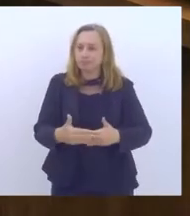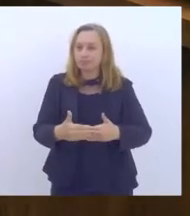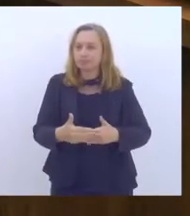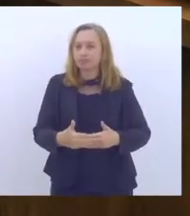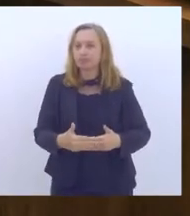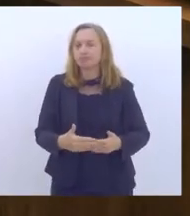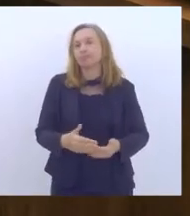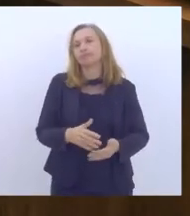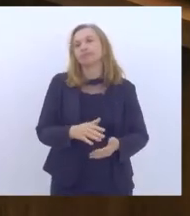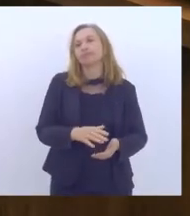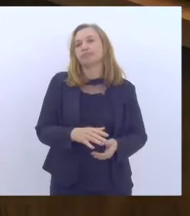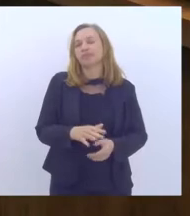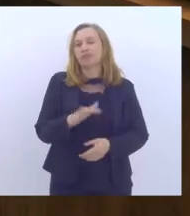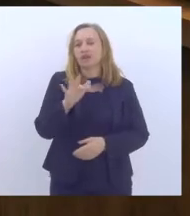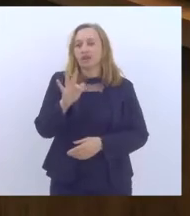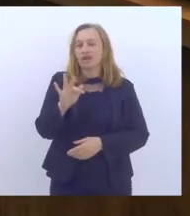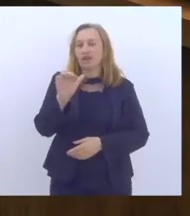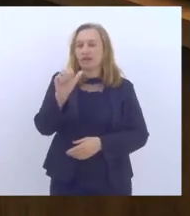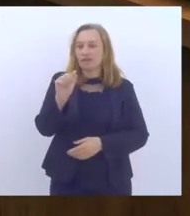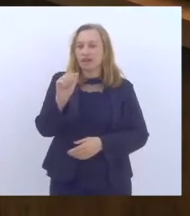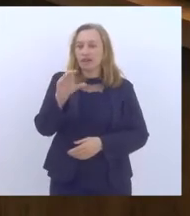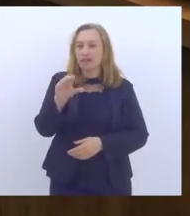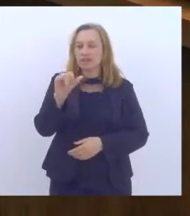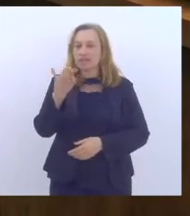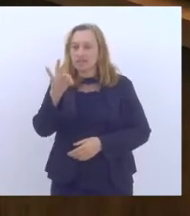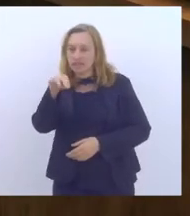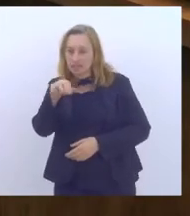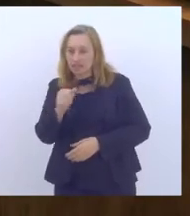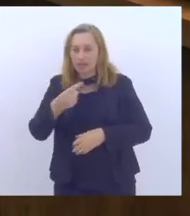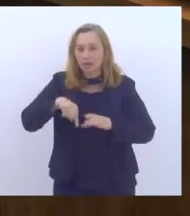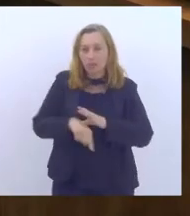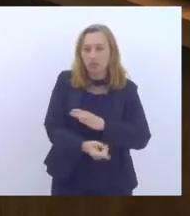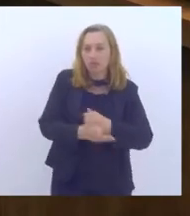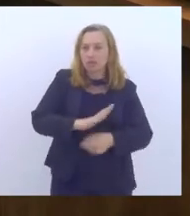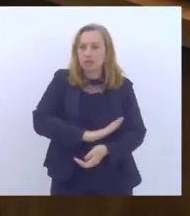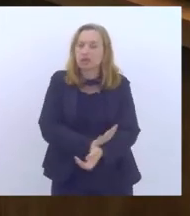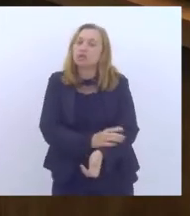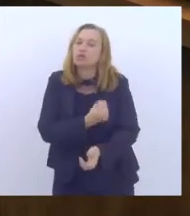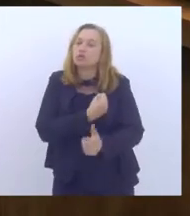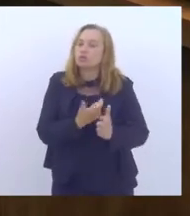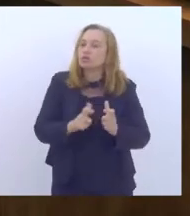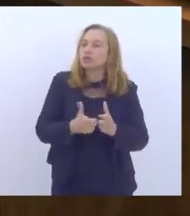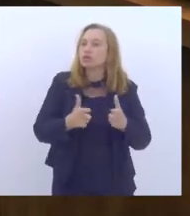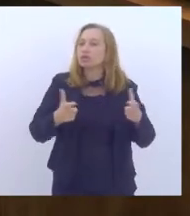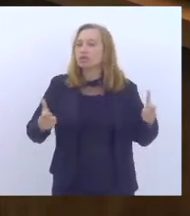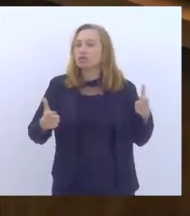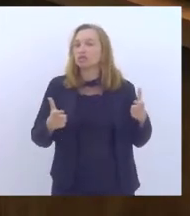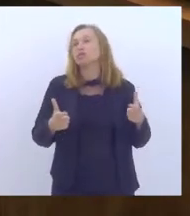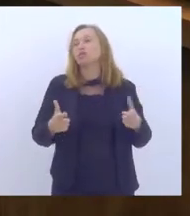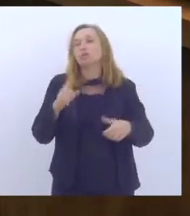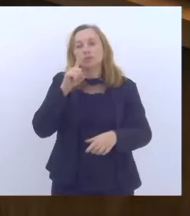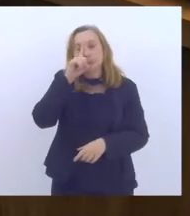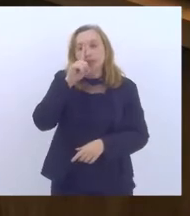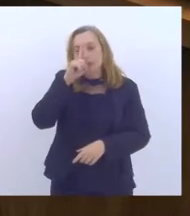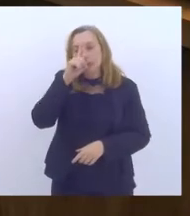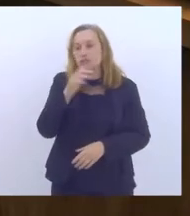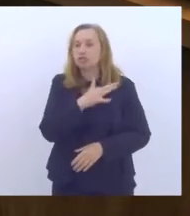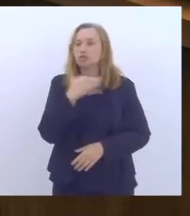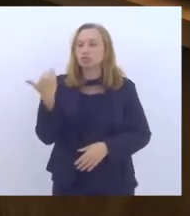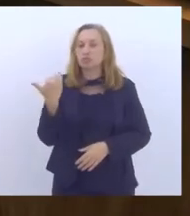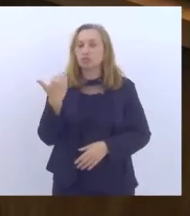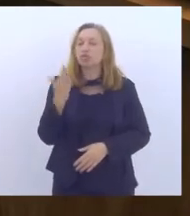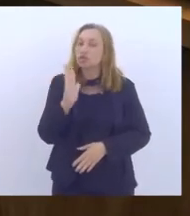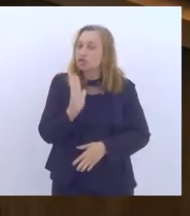processo fascista que a profunda o racismo e faz aumentar o risco de morte